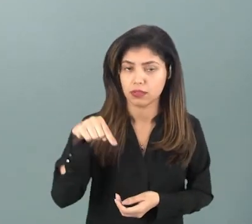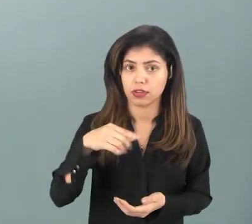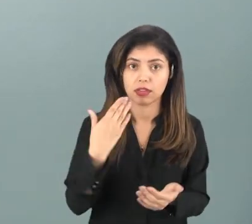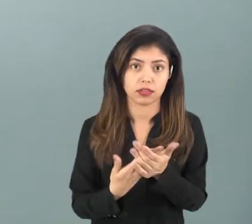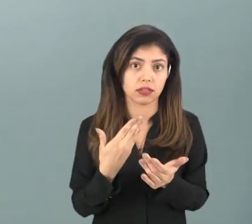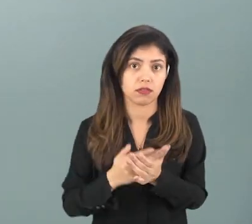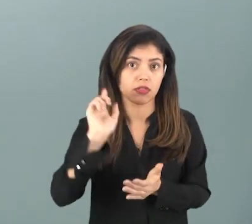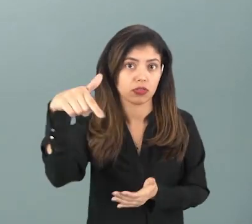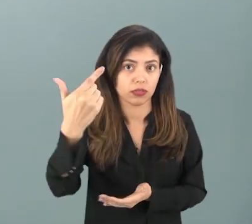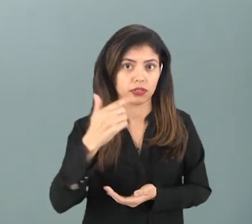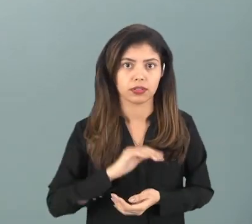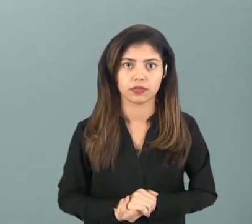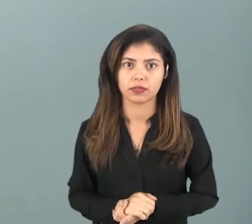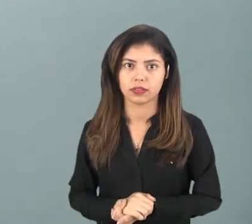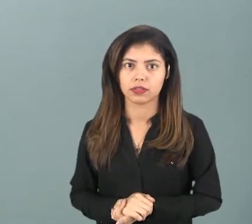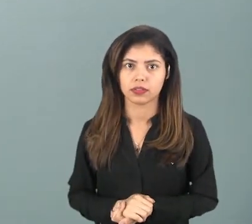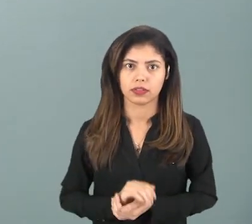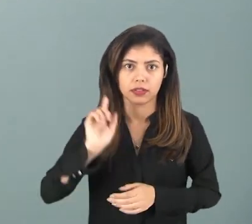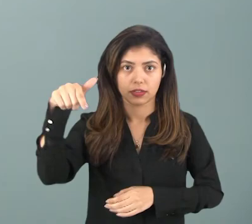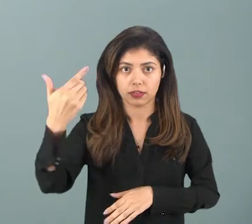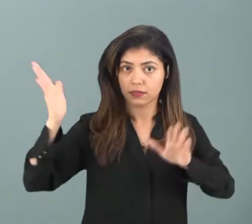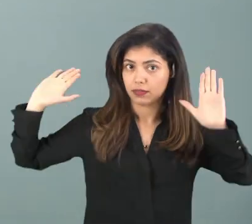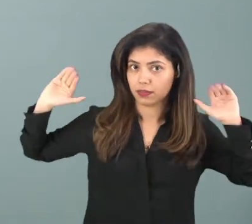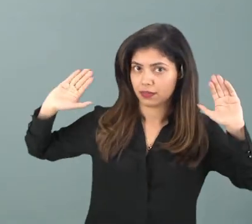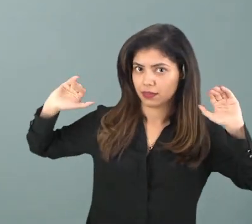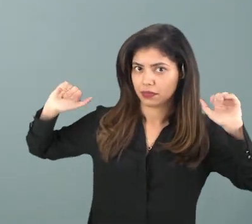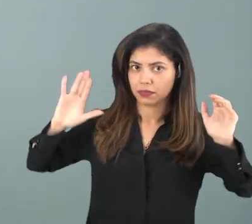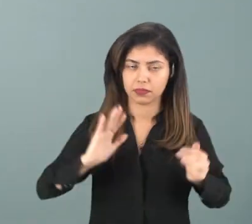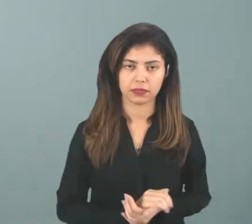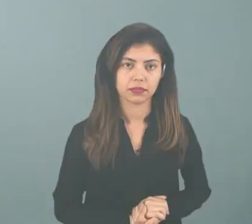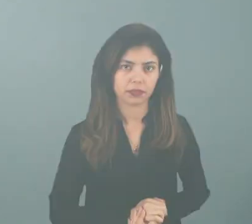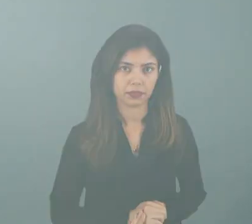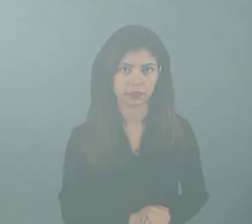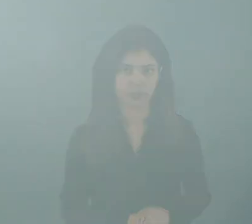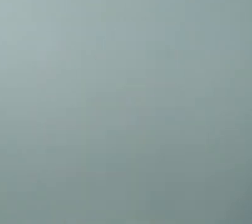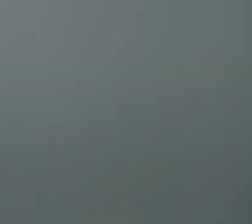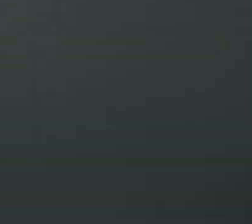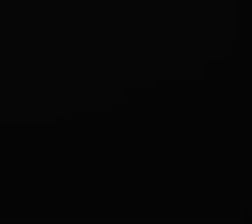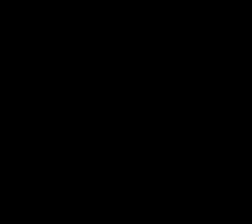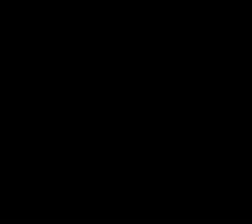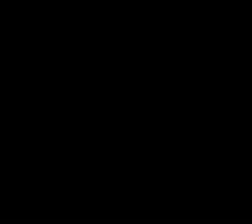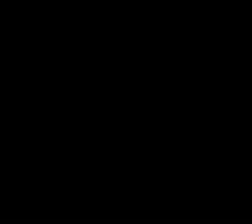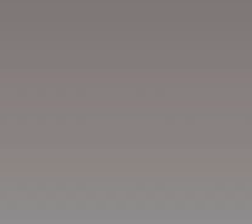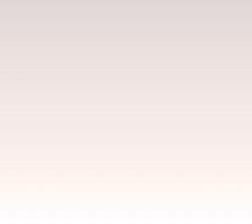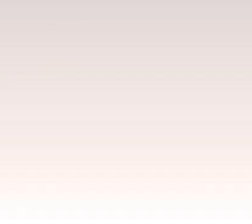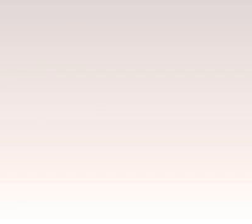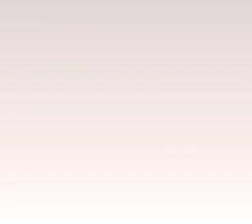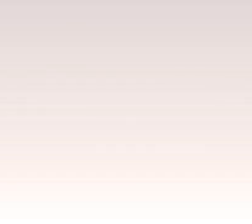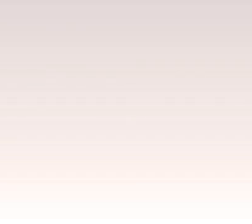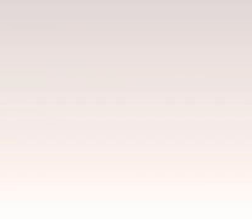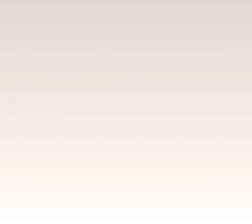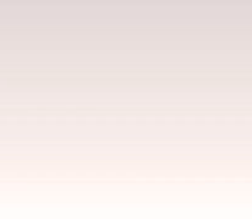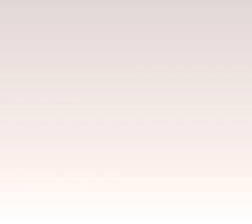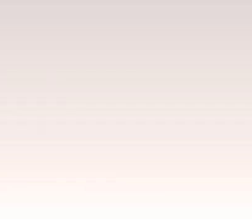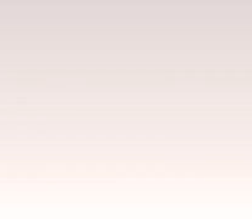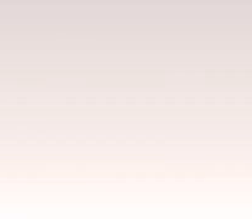acesso a essa aula e muitas outras, tá bom? Te aguardo na próxima. Tchau, tchau.